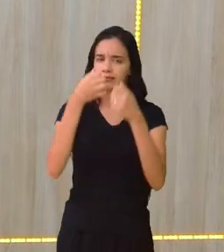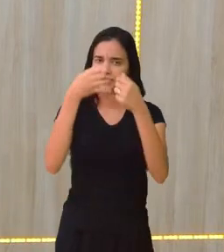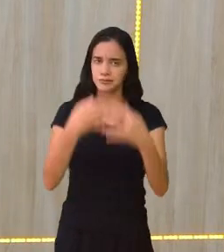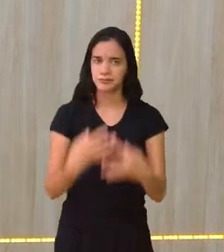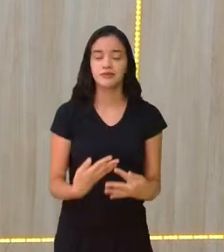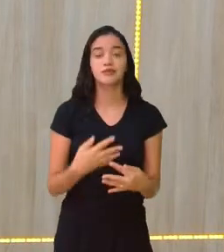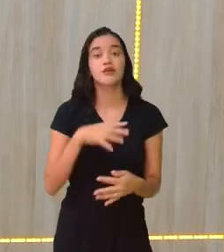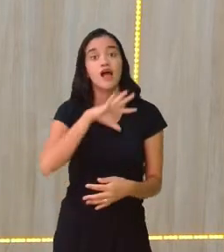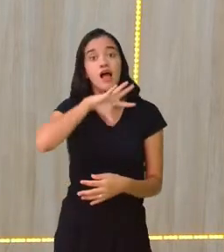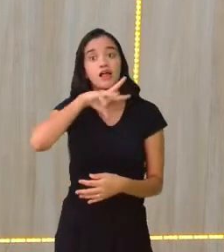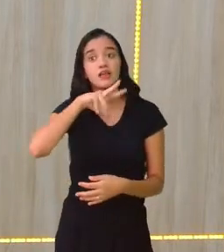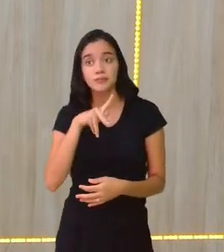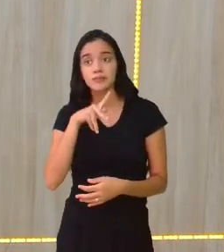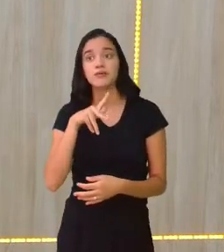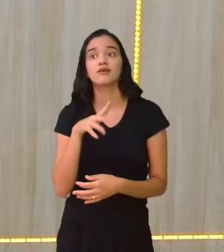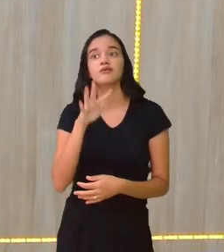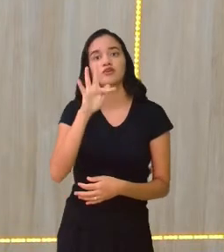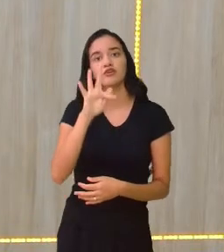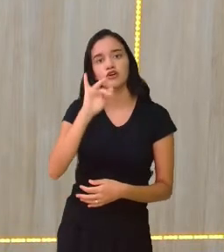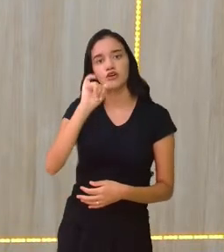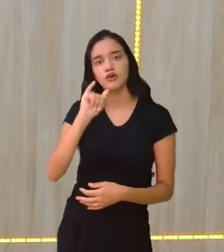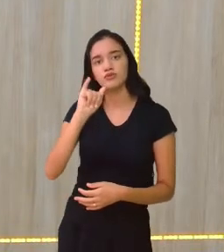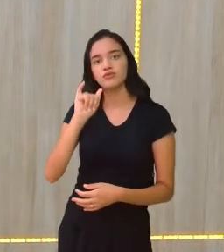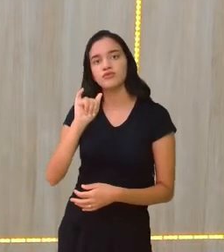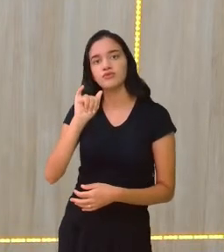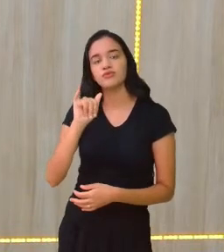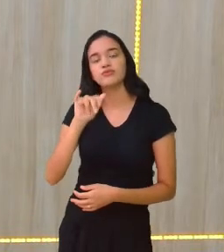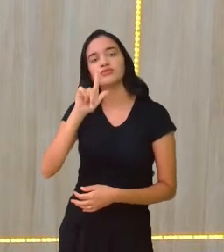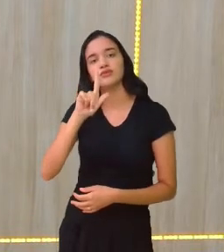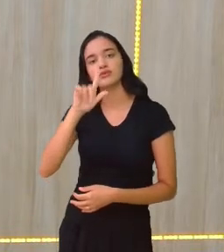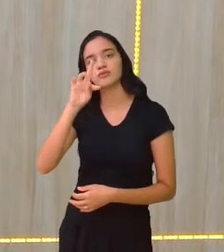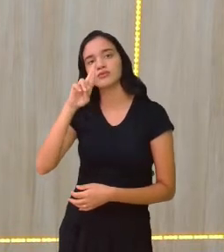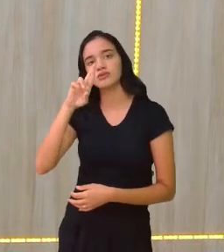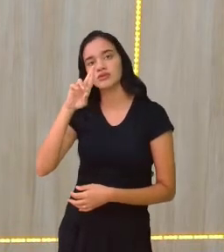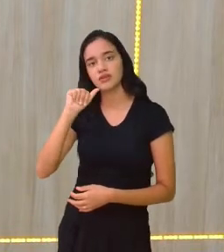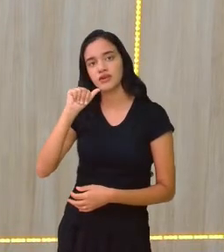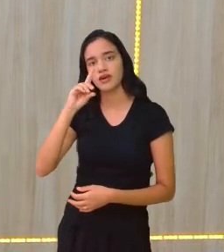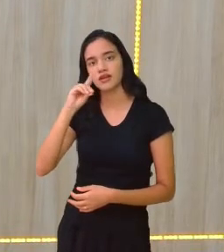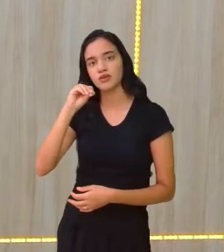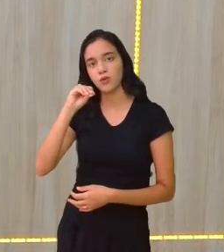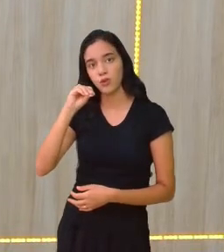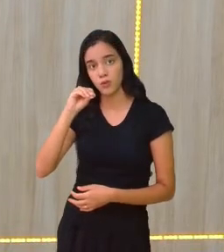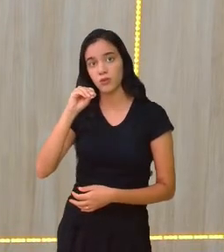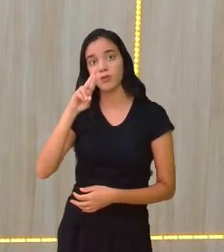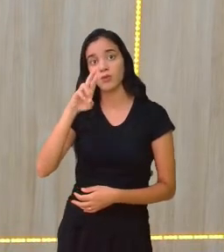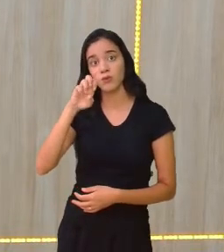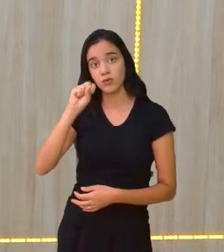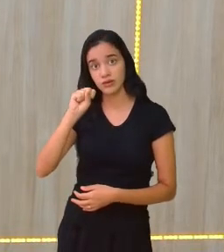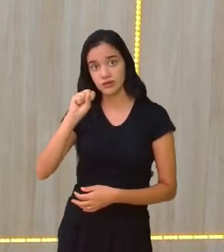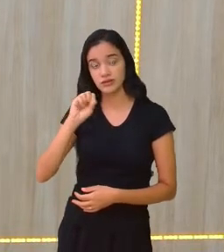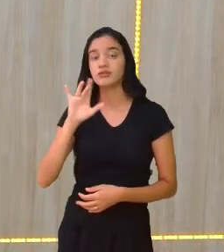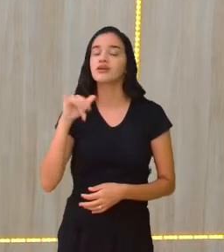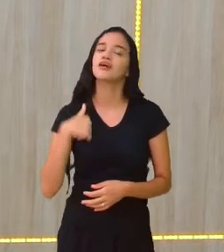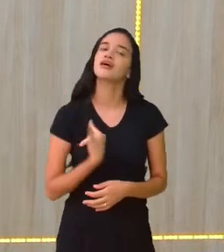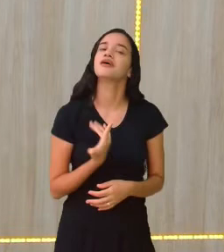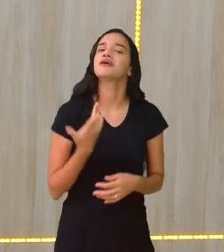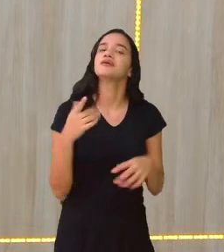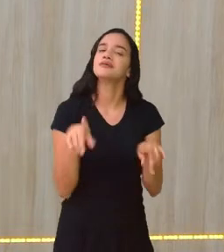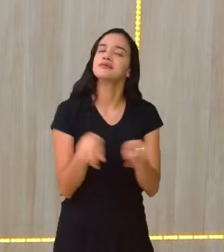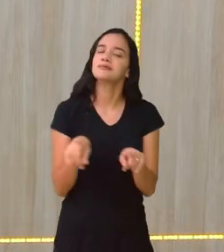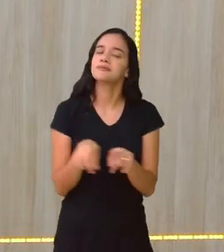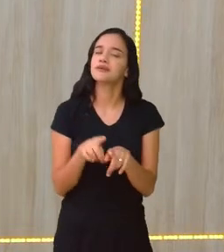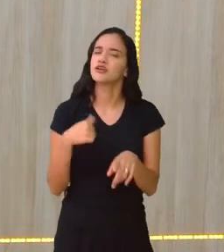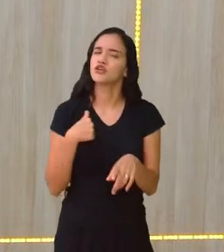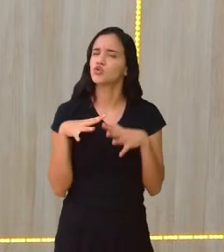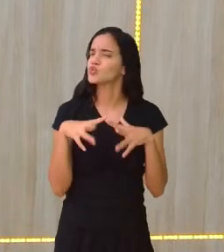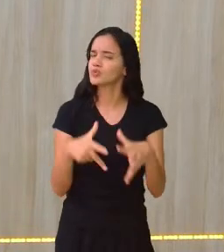sobre os animais filtradores. Todo mundo gosta de um marisco, né? Uma sim. coisinha, outra, aí é um sururuzinho, não sei o